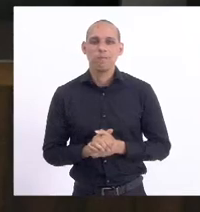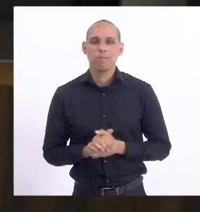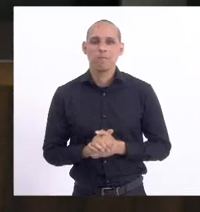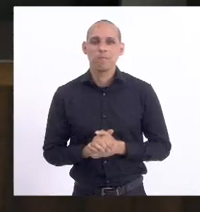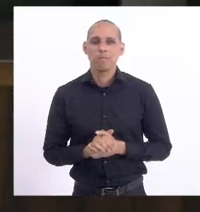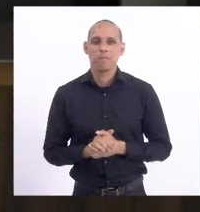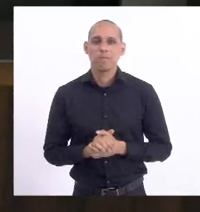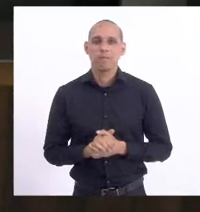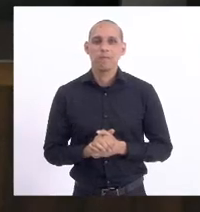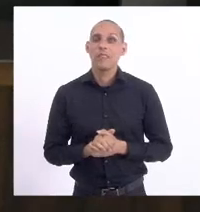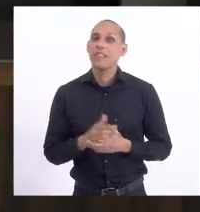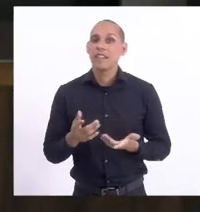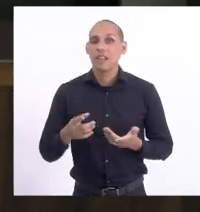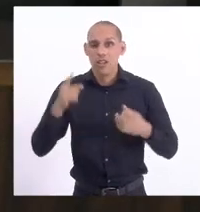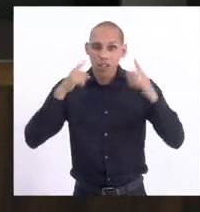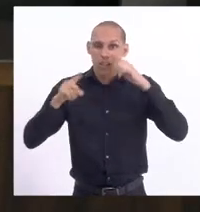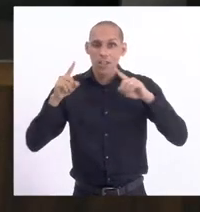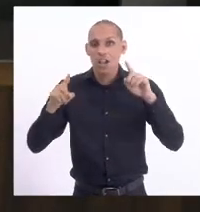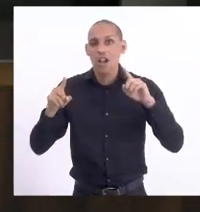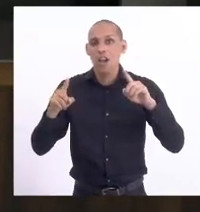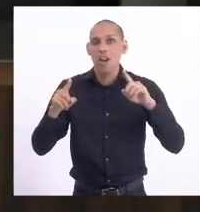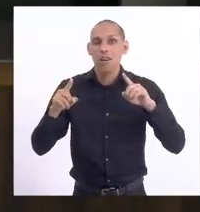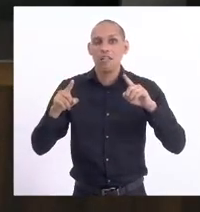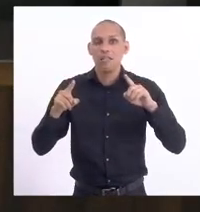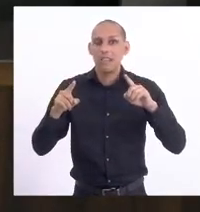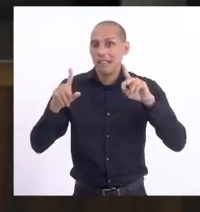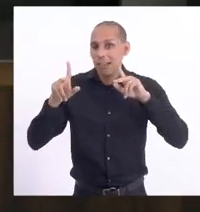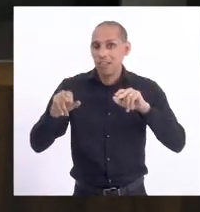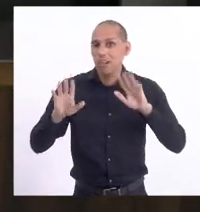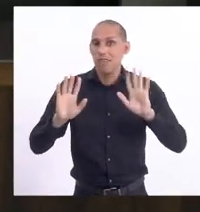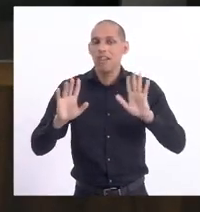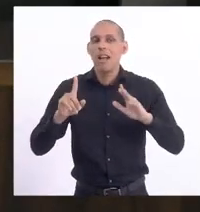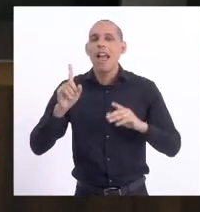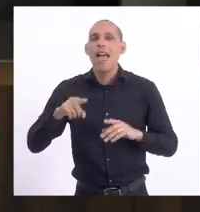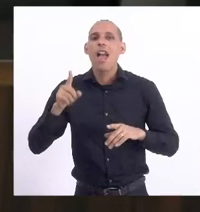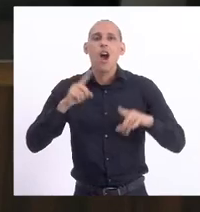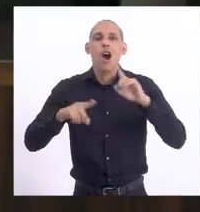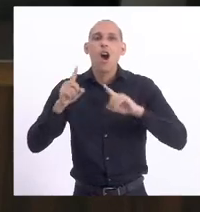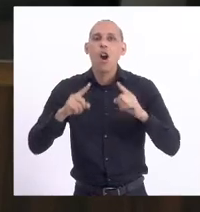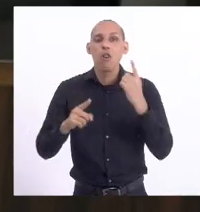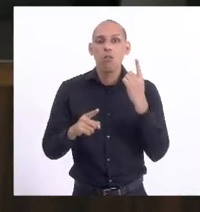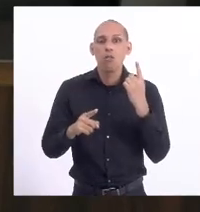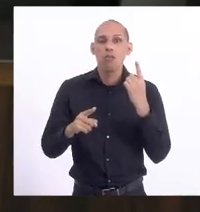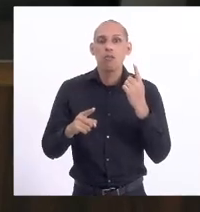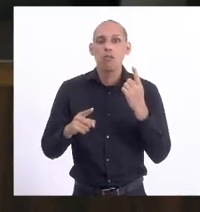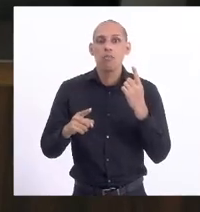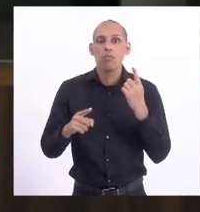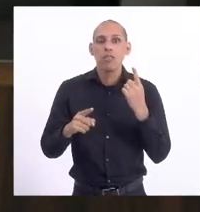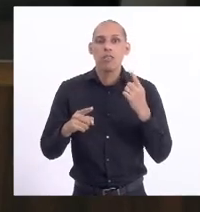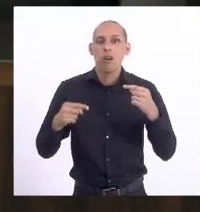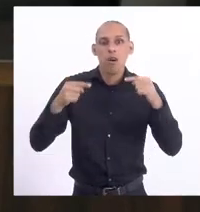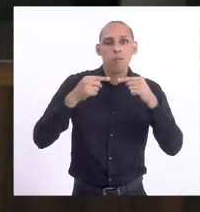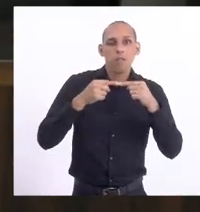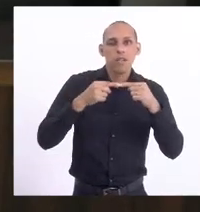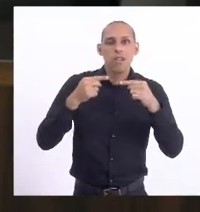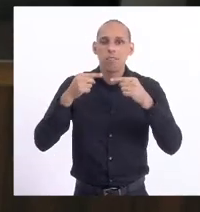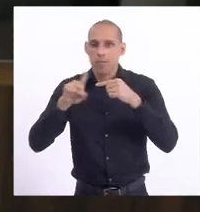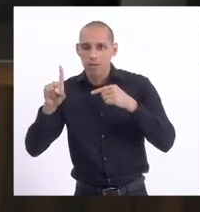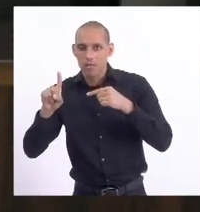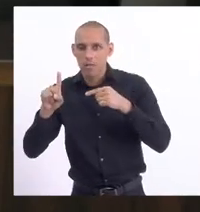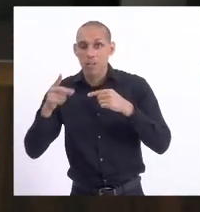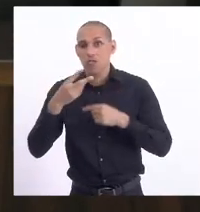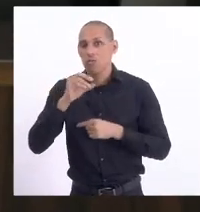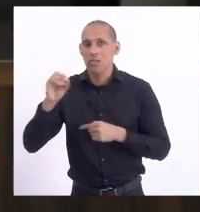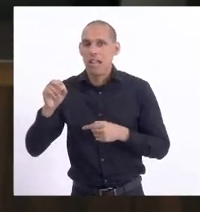pela ordem. Se for questão de ordem sobre o mesmo tema, eu não vou conceder não, mais, porque questão de ordem é uma a favor e um contra. Não dá para fazer 200 questões de